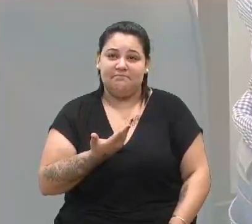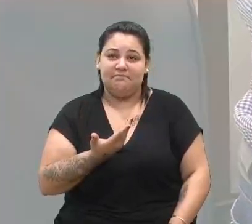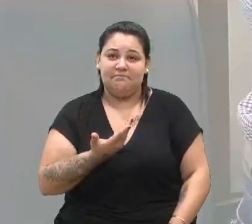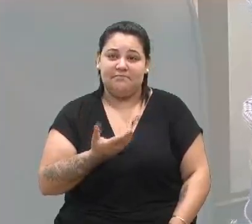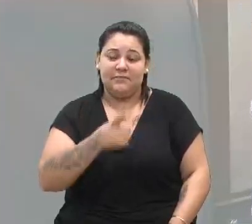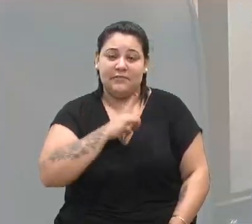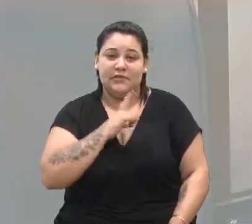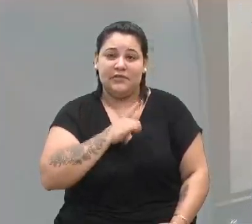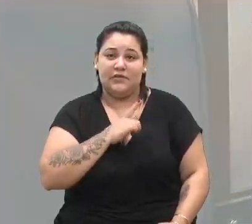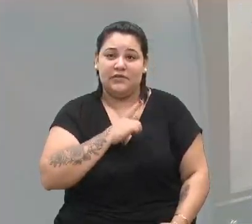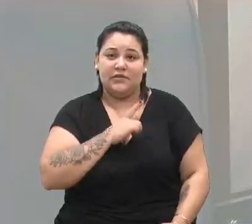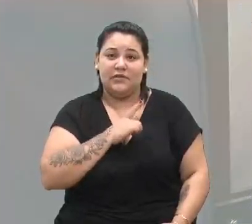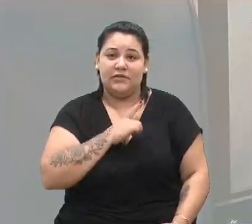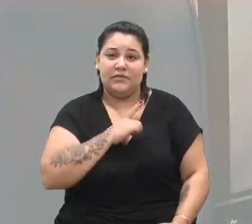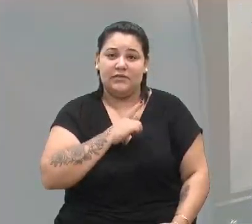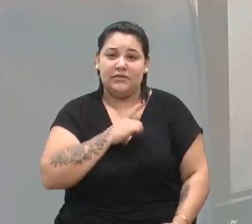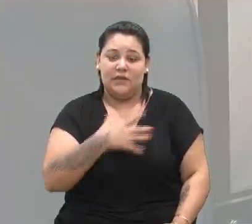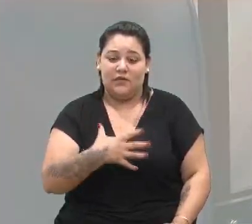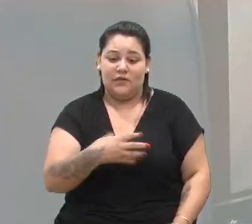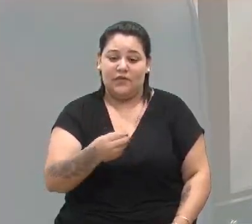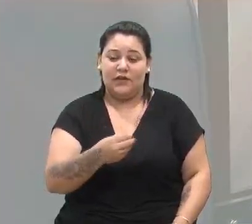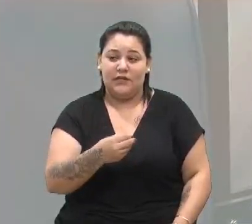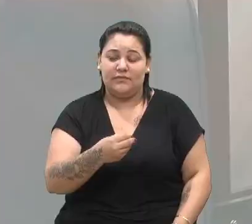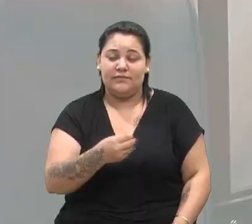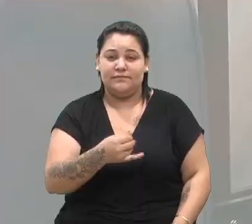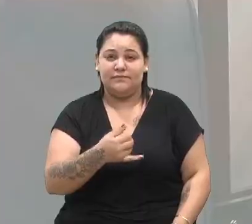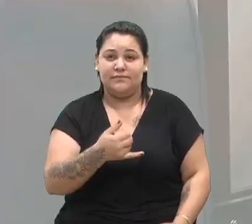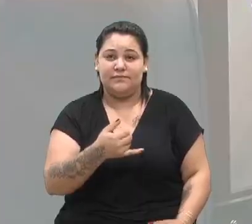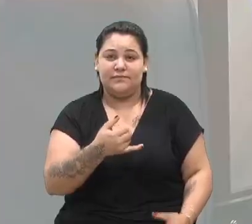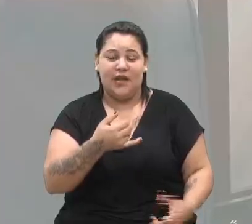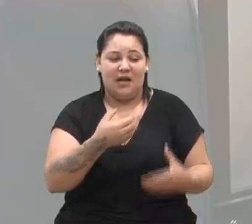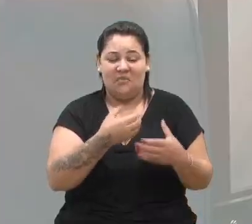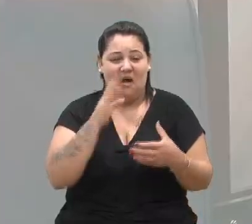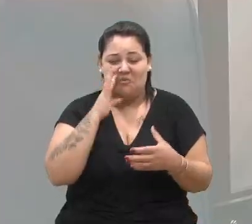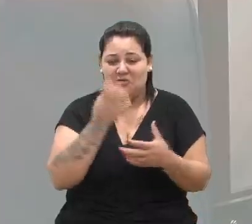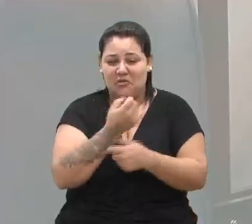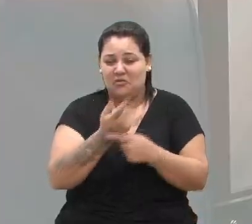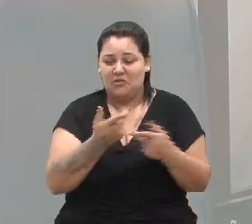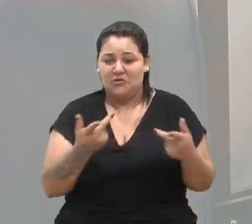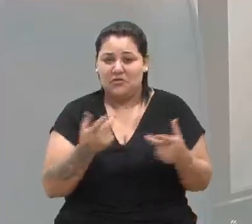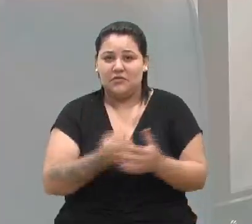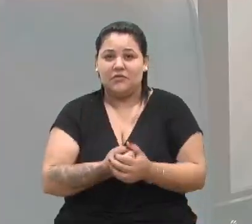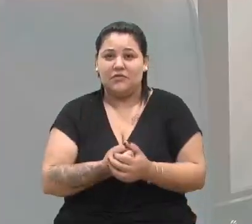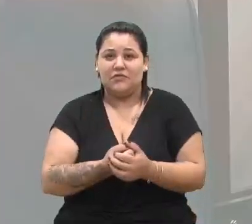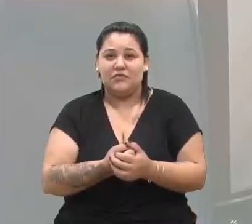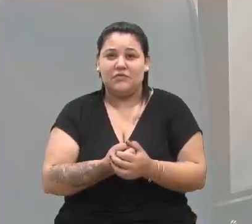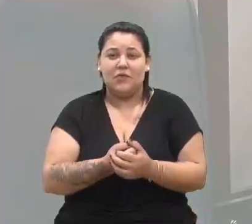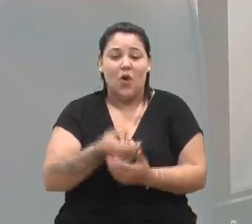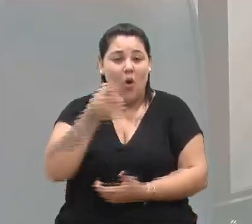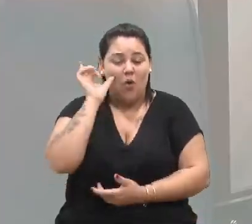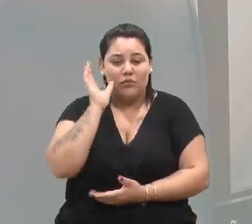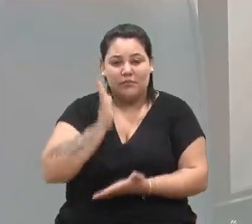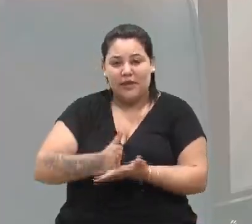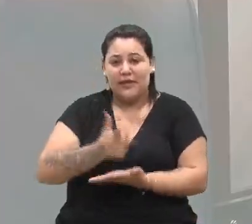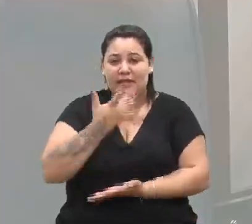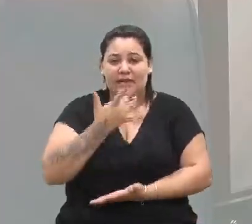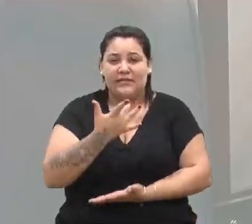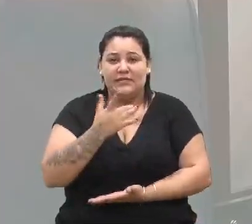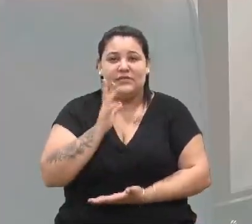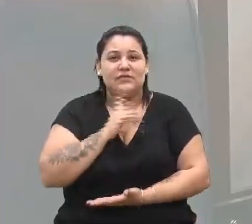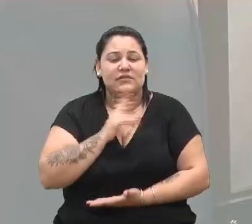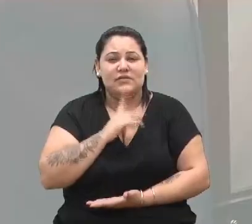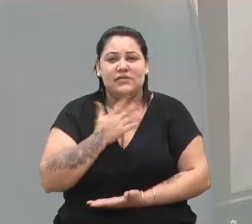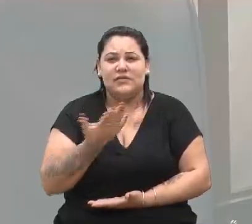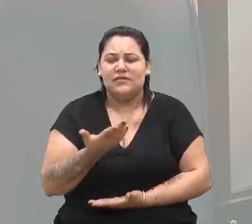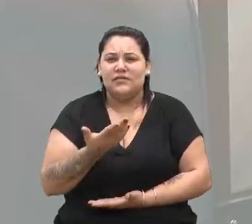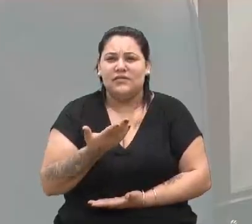ela não concorda, e ela está extremamente correta. E eu me sentia ontem, no meio da tarde, vereador Renato, sem